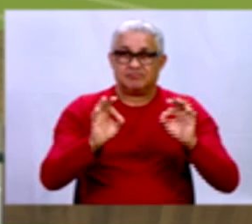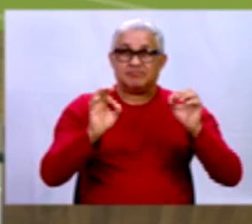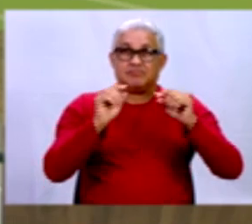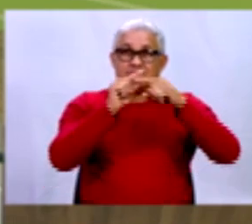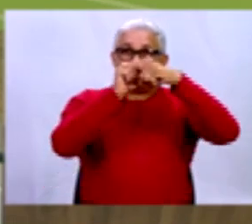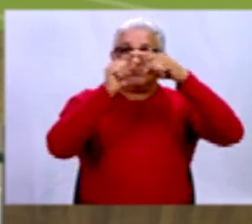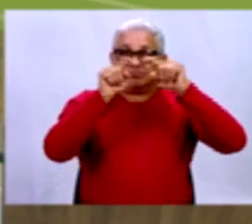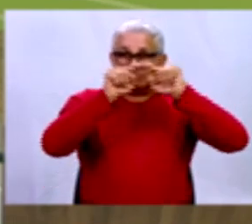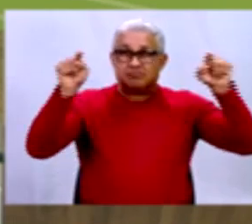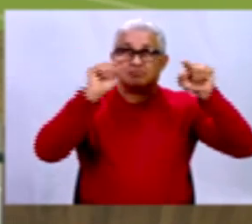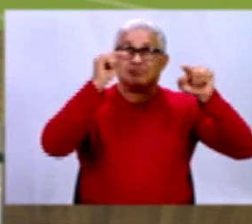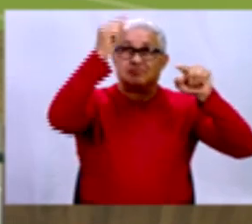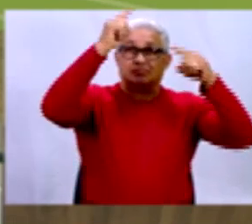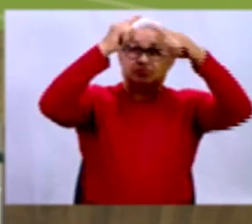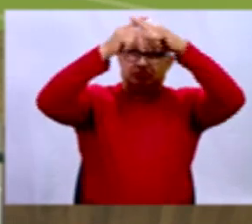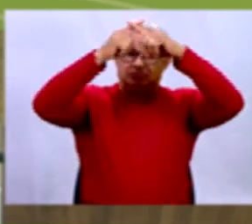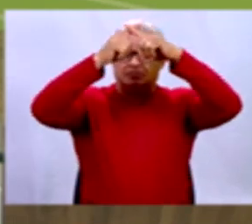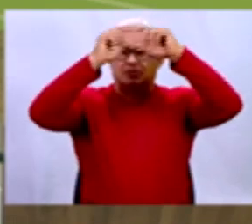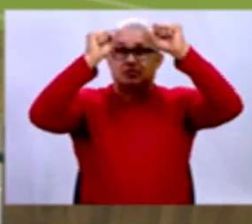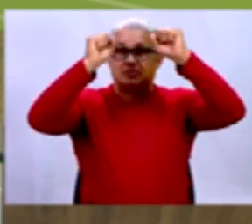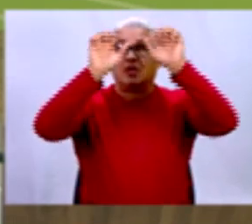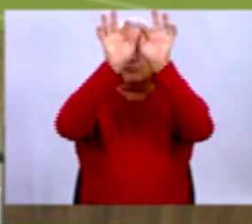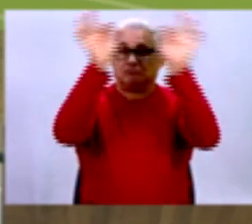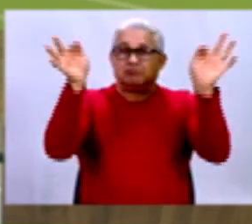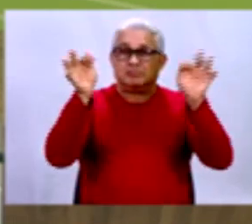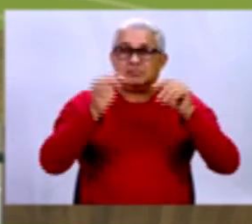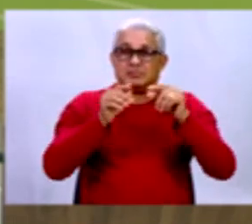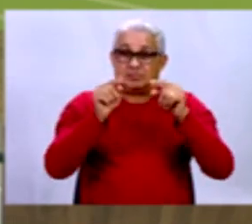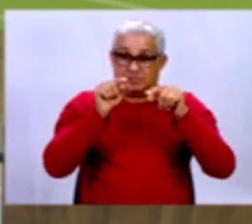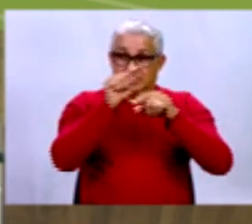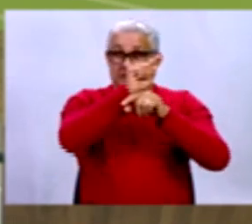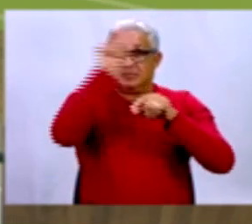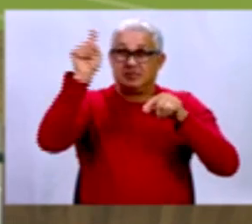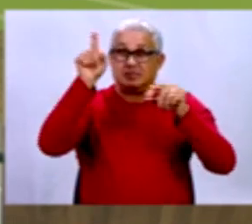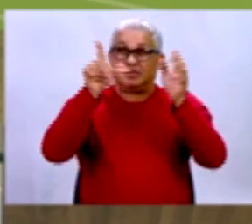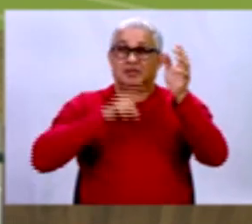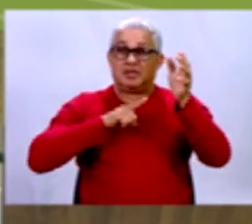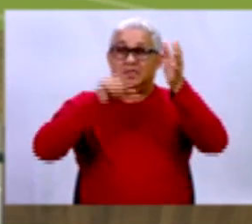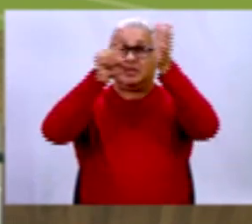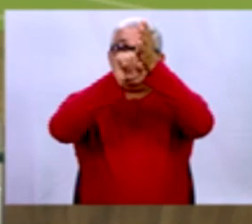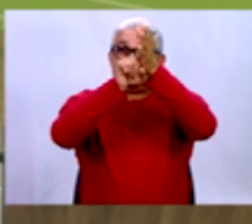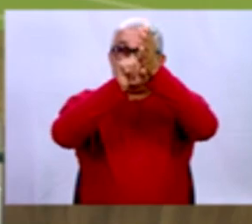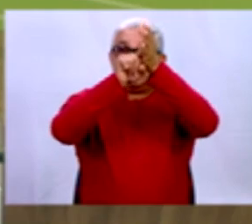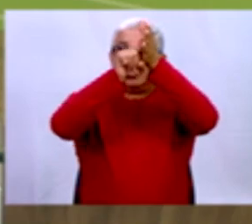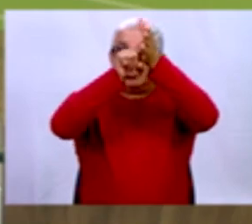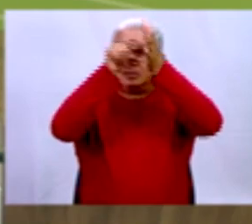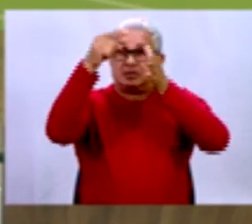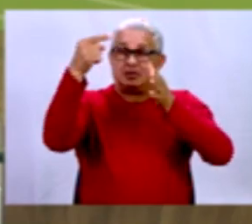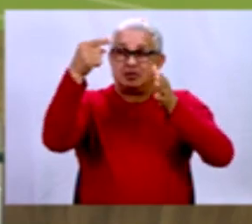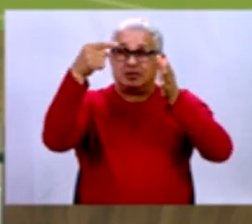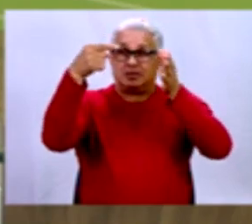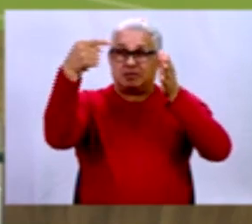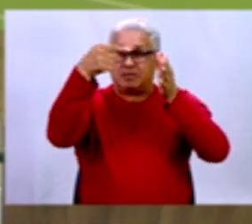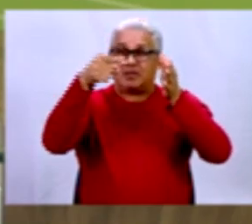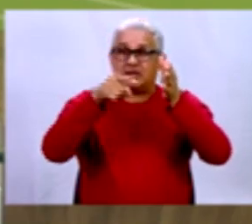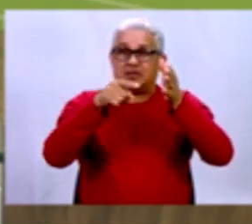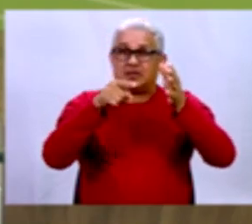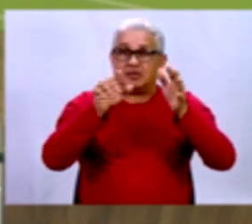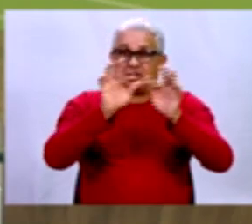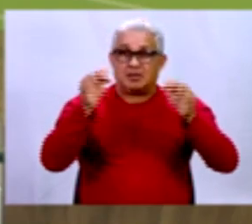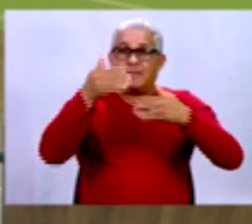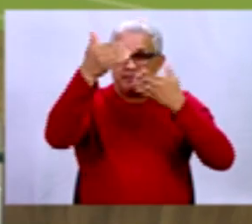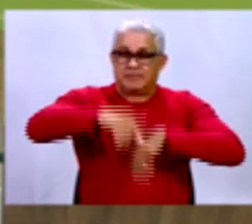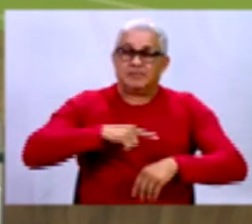tivesse só multiplicação em cima, você poderia simplificar. Mas como em cima tem uma subtração, não simplifiquem. Na hora da prova você vai ter